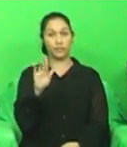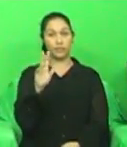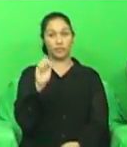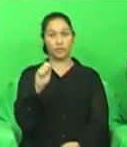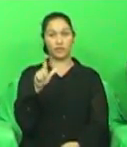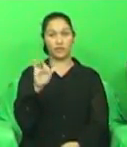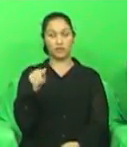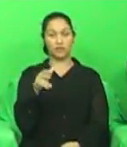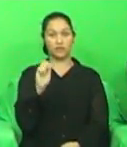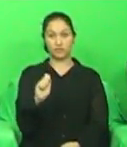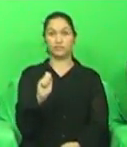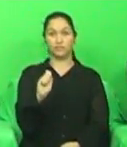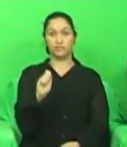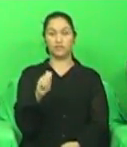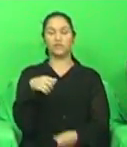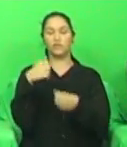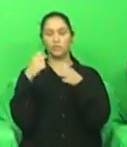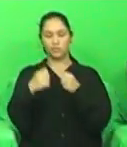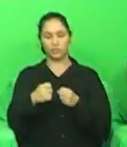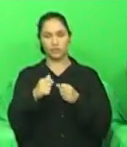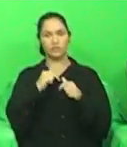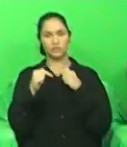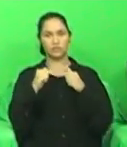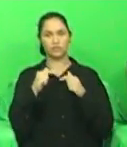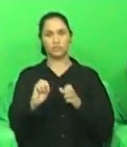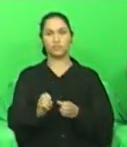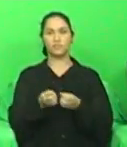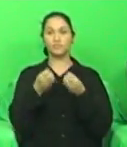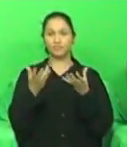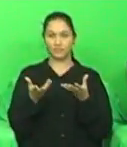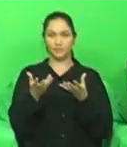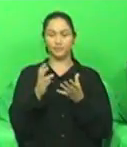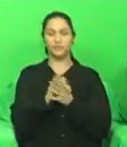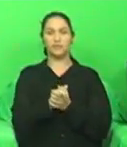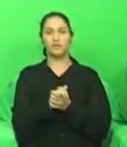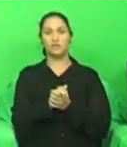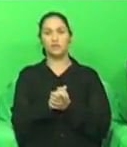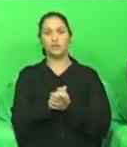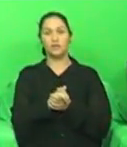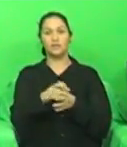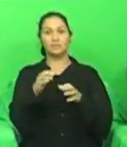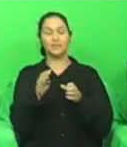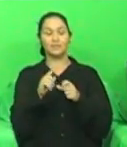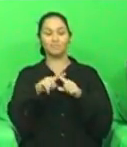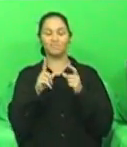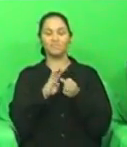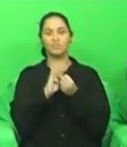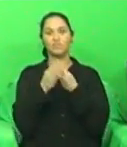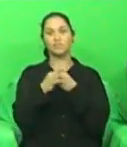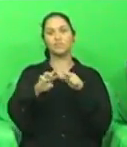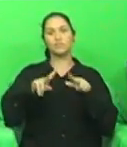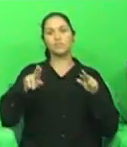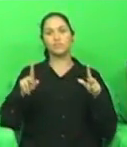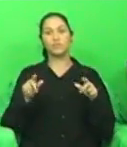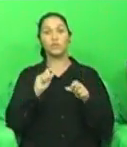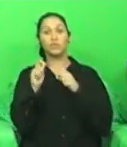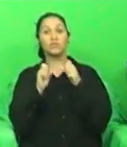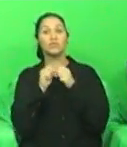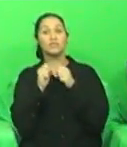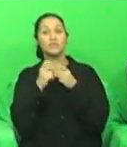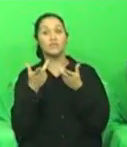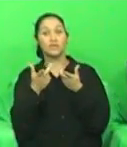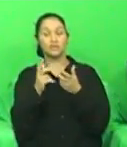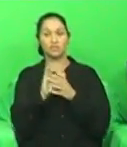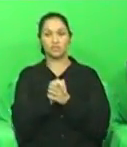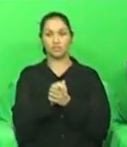sangão naquela parte onde tem um marido que fica primeira linha pontilhão e sangão aí o que você tem que ser feita uma nova audiência